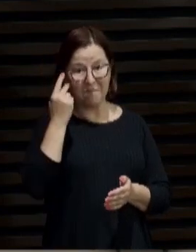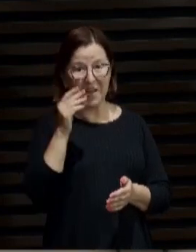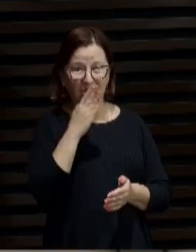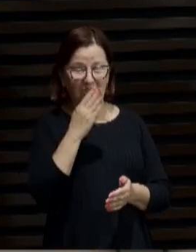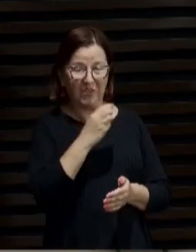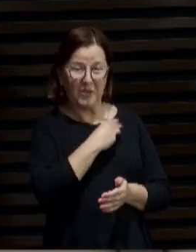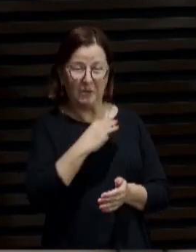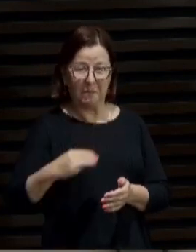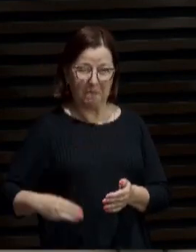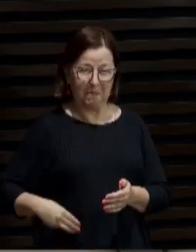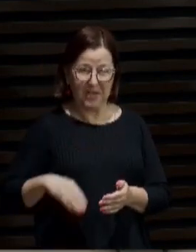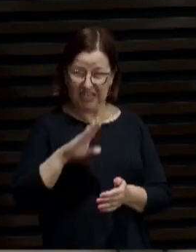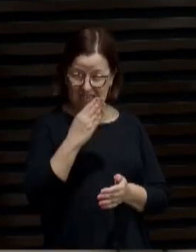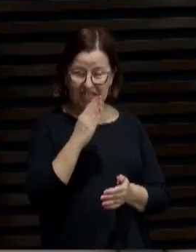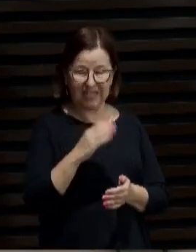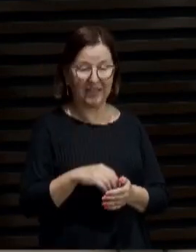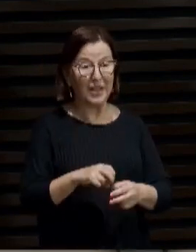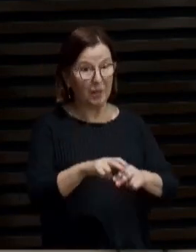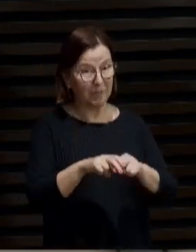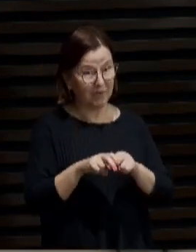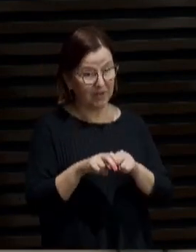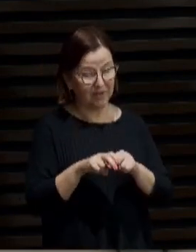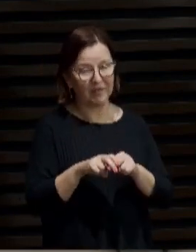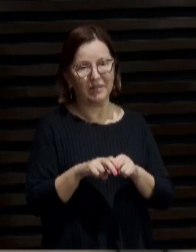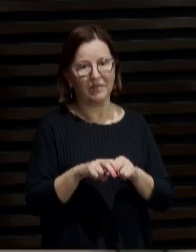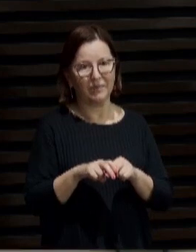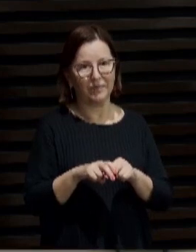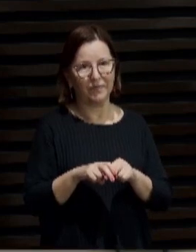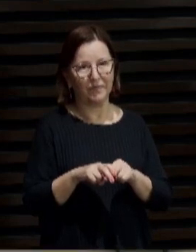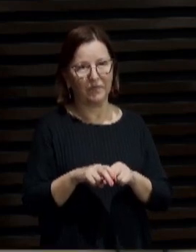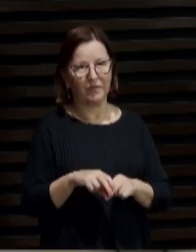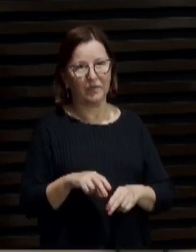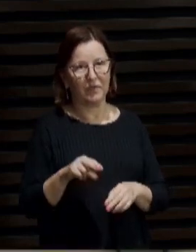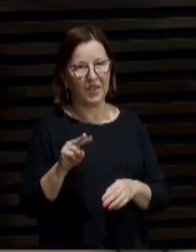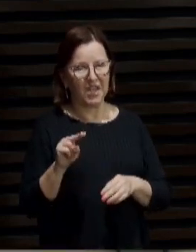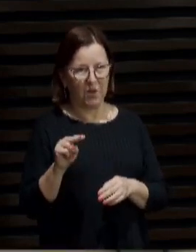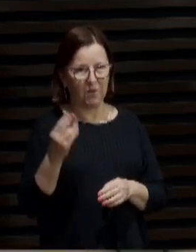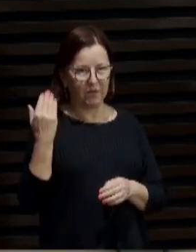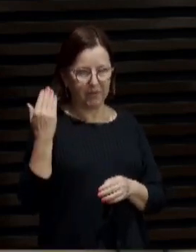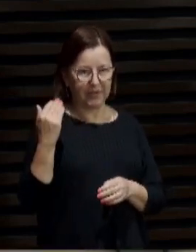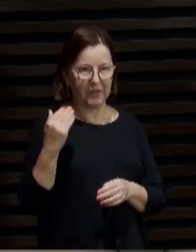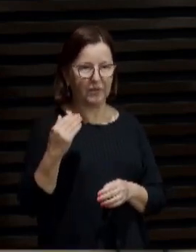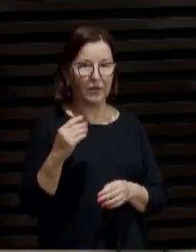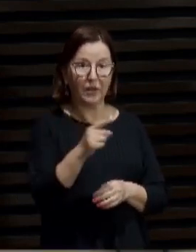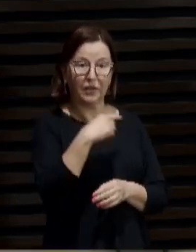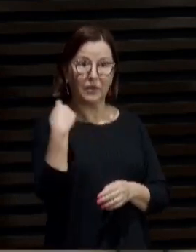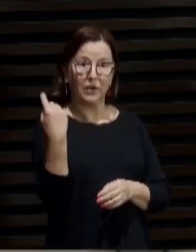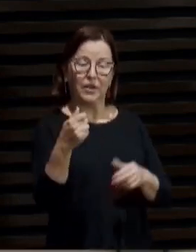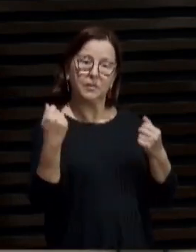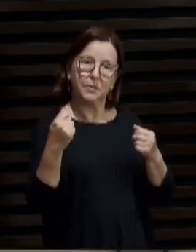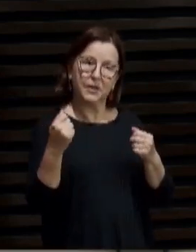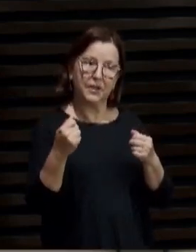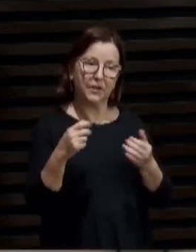doutrinas estranhas à palavra de Deus. Por isso é imperativo que, assim como nos dias da Reforma Protestante, retornemos à palavra de Deus.